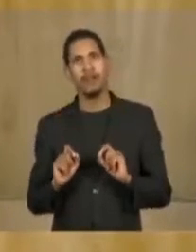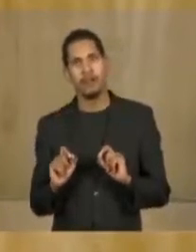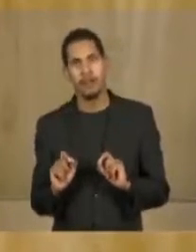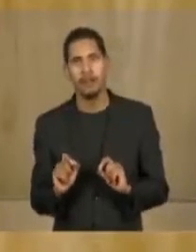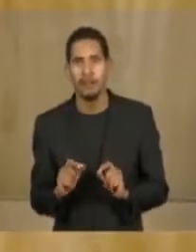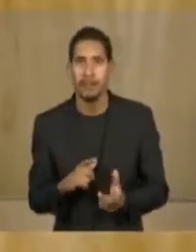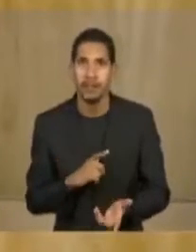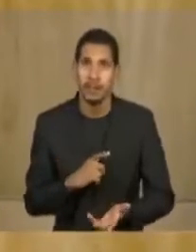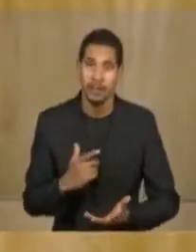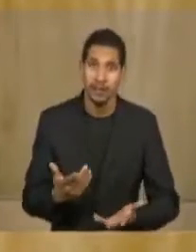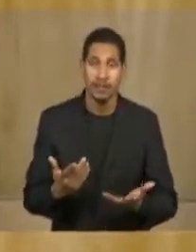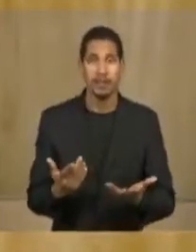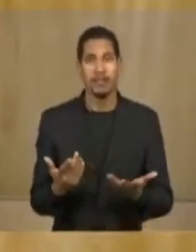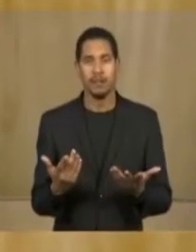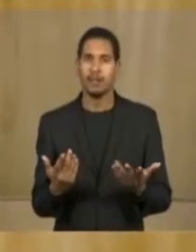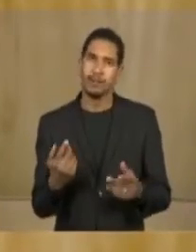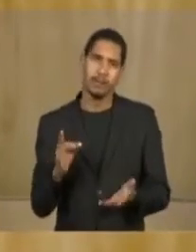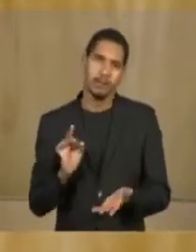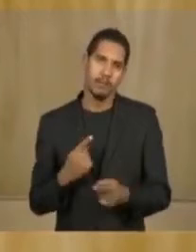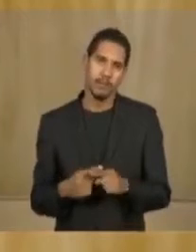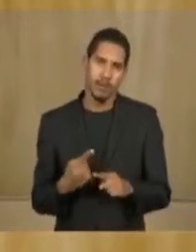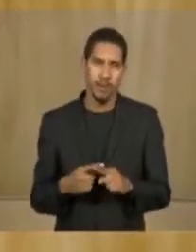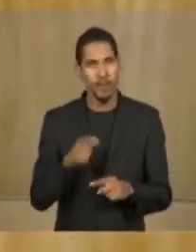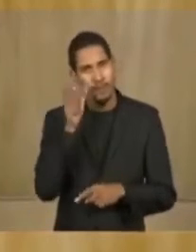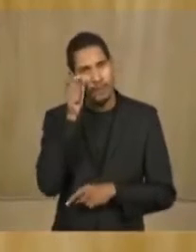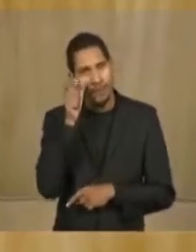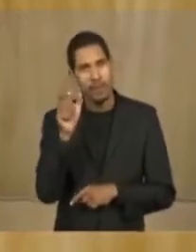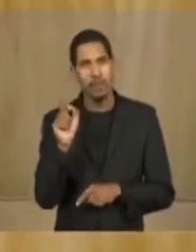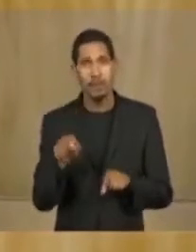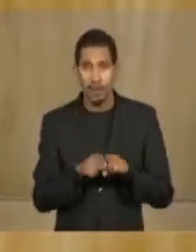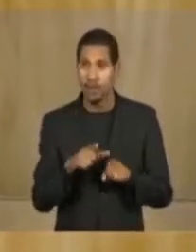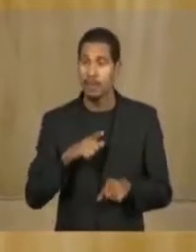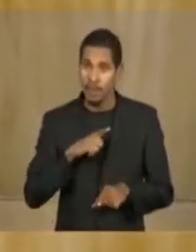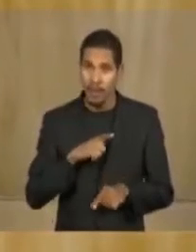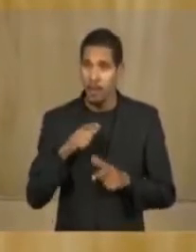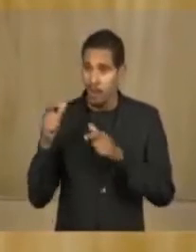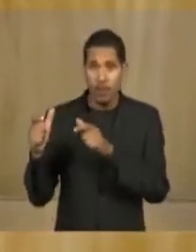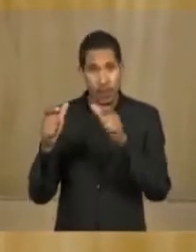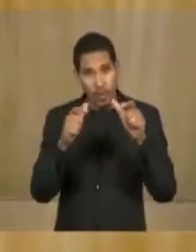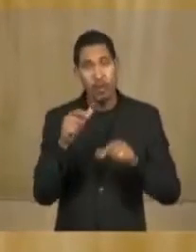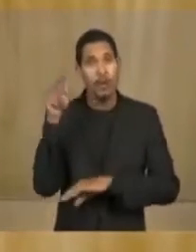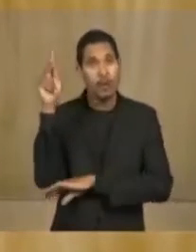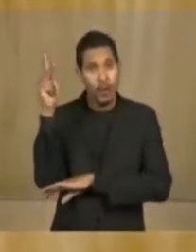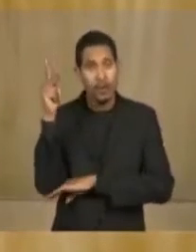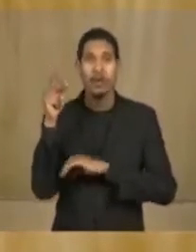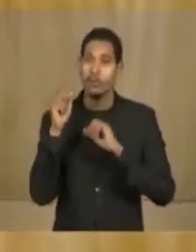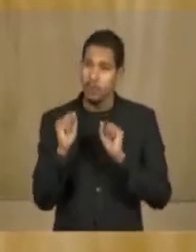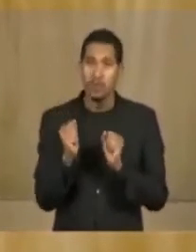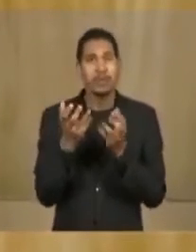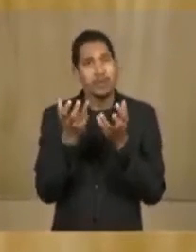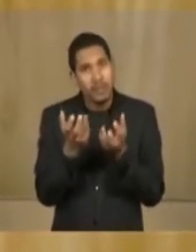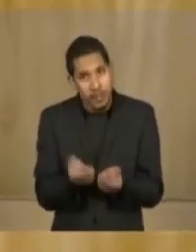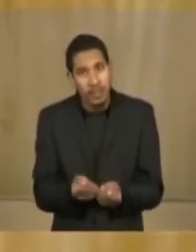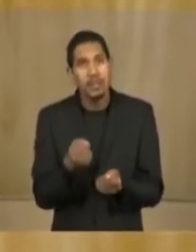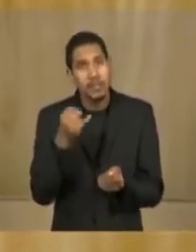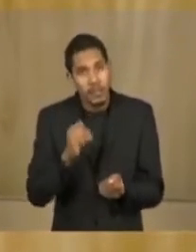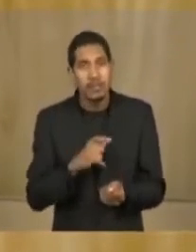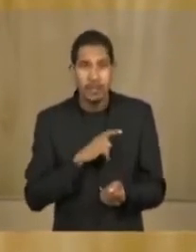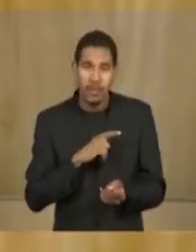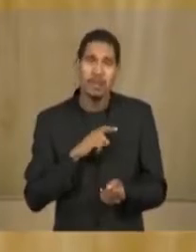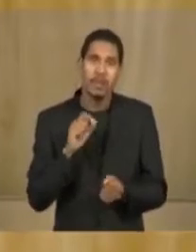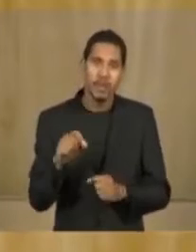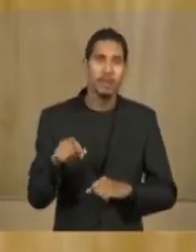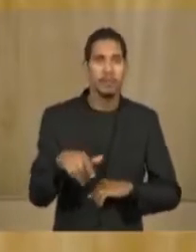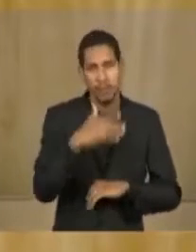nos colocando contra, naturalmente, e observando que havia, sim, estabelecimentos hoteleiros que aceitariam receber pessoas